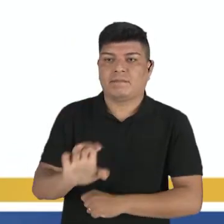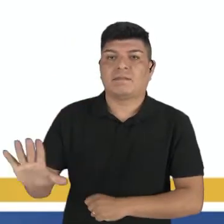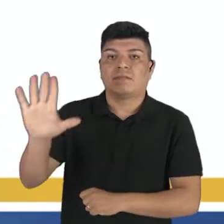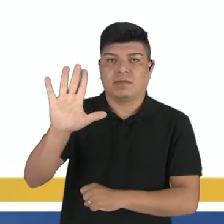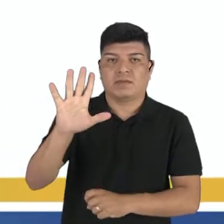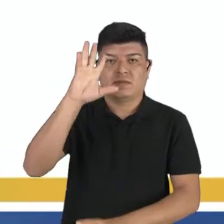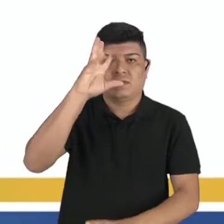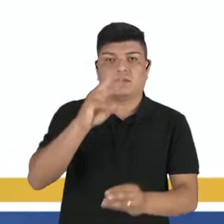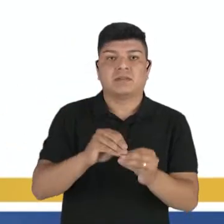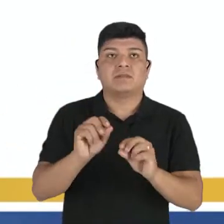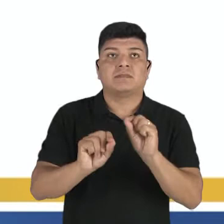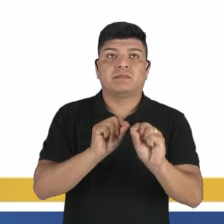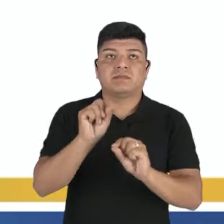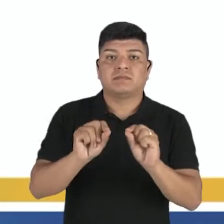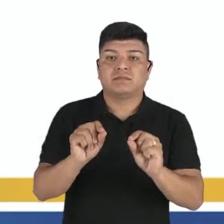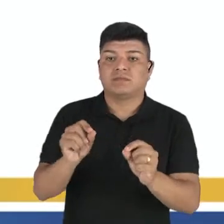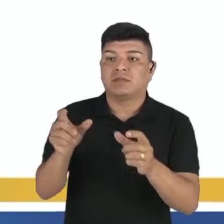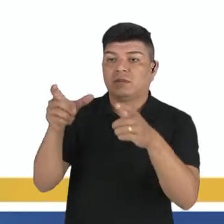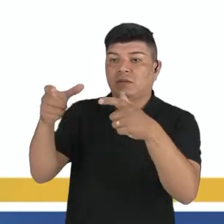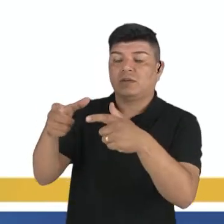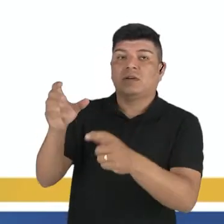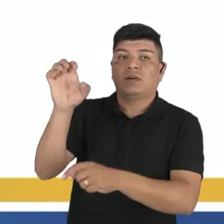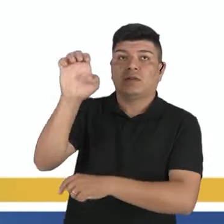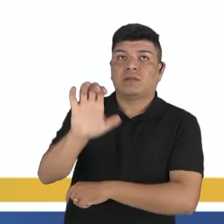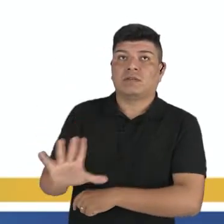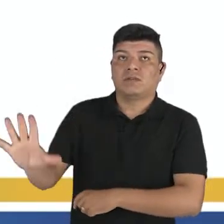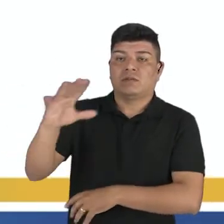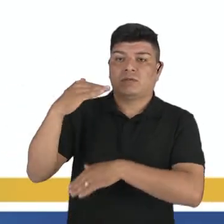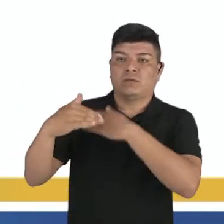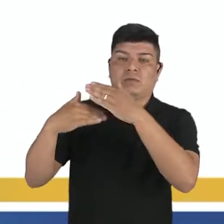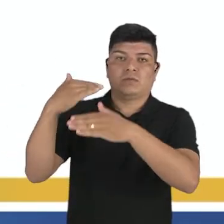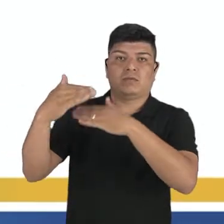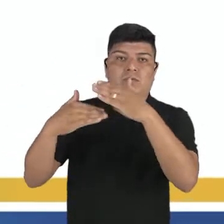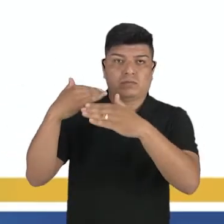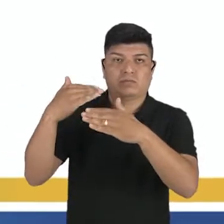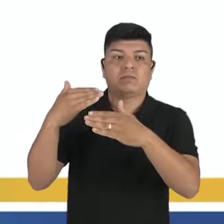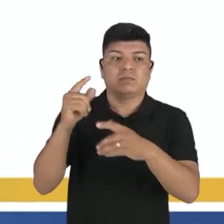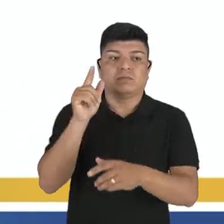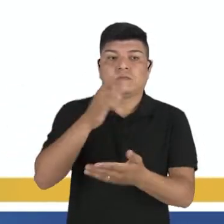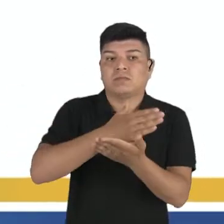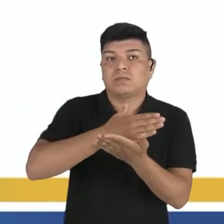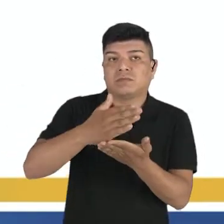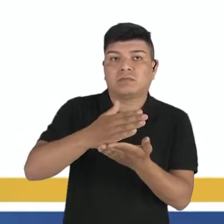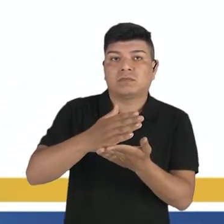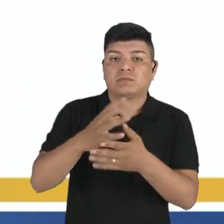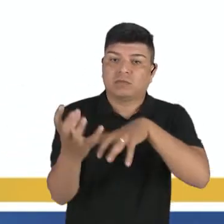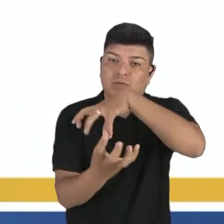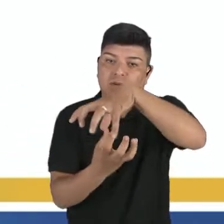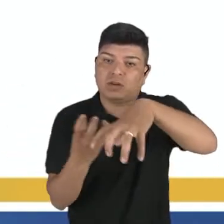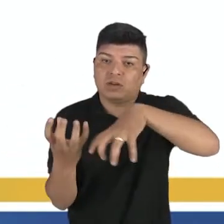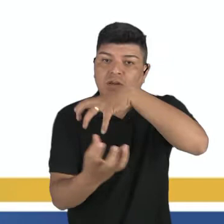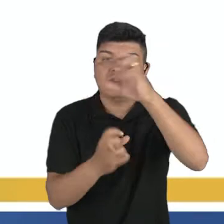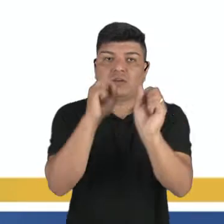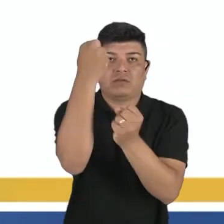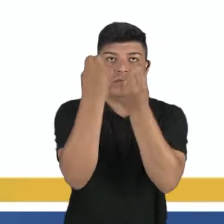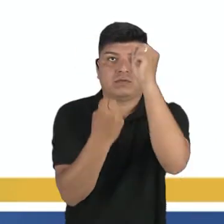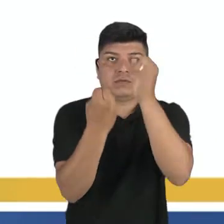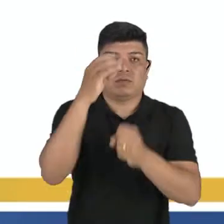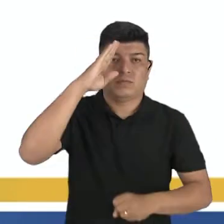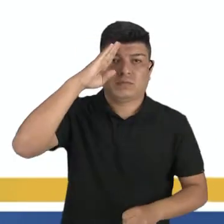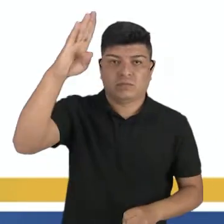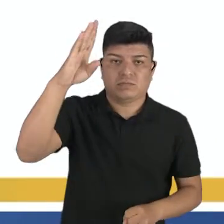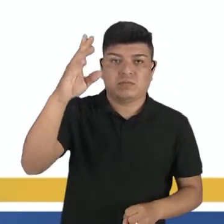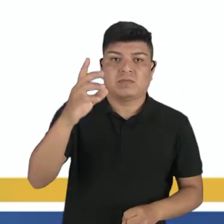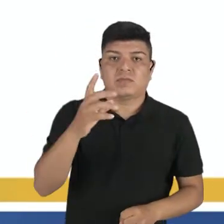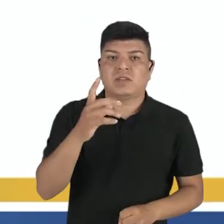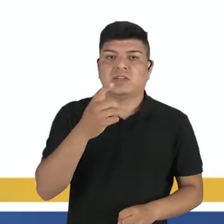Europa. Nós sabemos que o continente europeu foi o berço da Revolução Industrial. Foi lá que começou a Revolução Industrial, principalmente